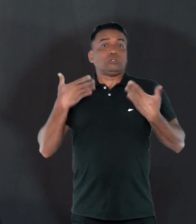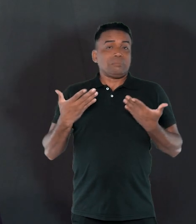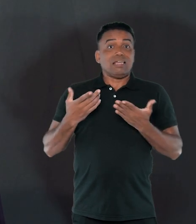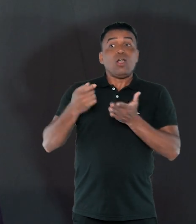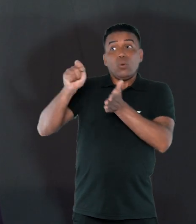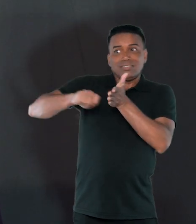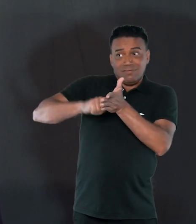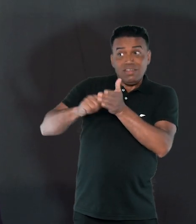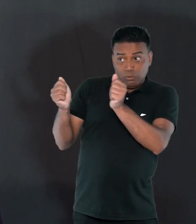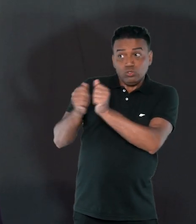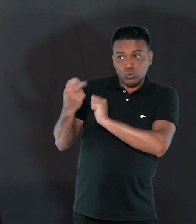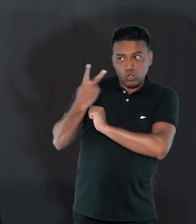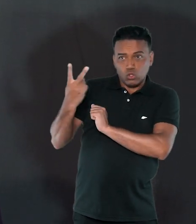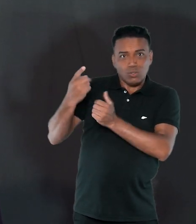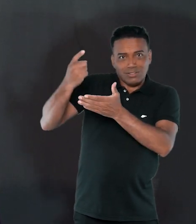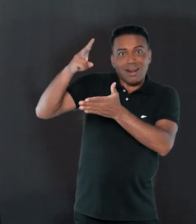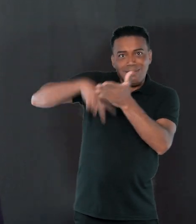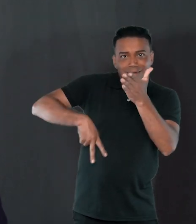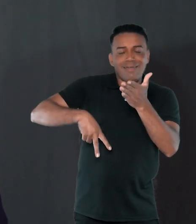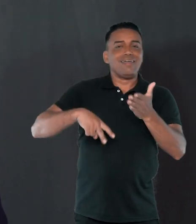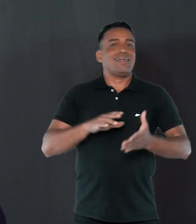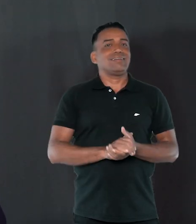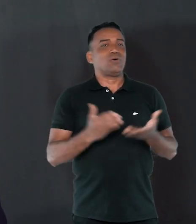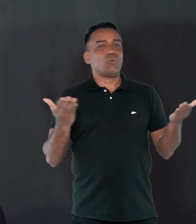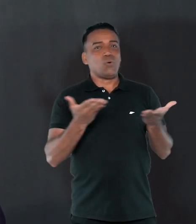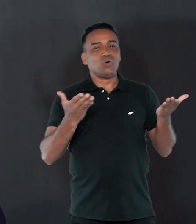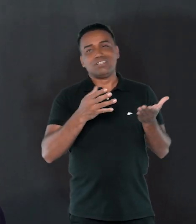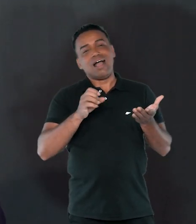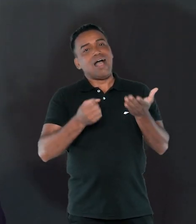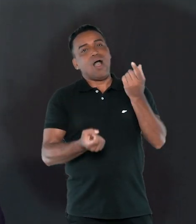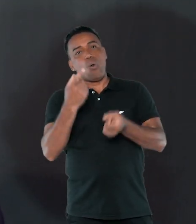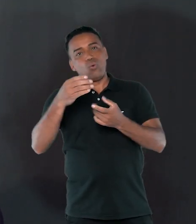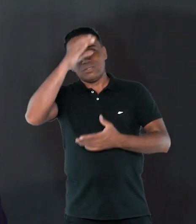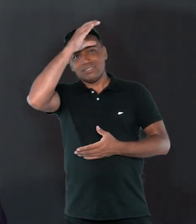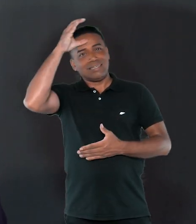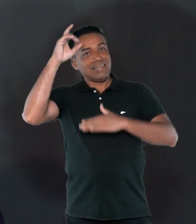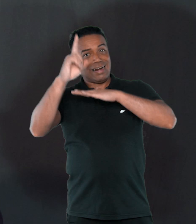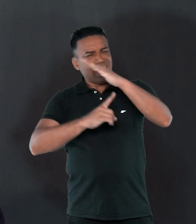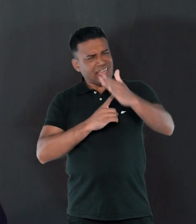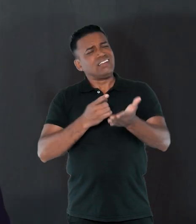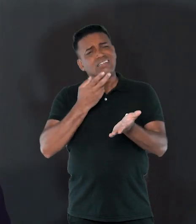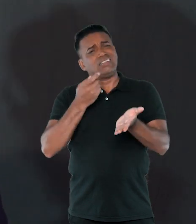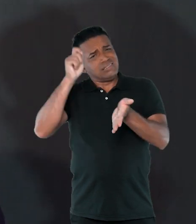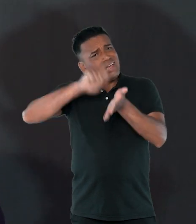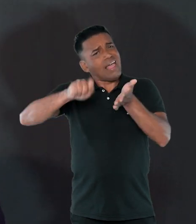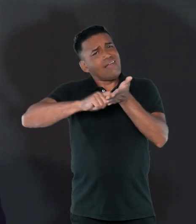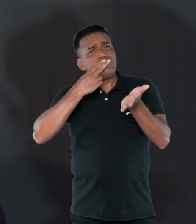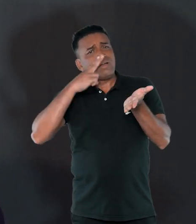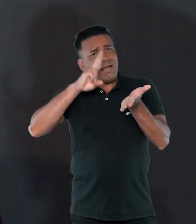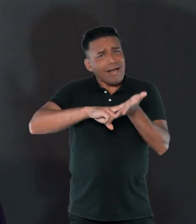ler juntos, né? E hoje eu dou de para casa, né, para alguns clientes, assim, escreve uma carta para sua mãe,